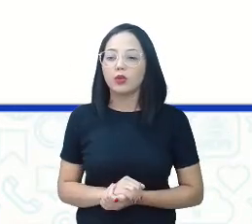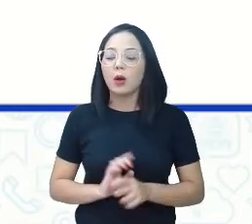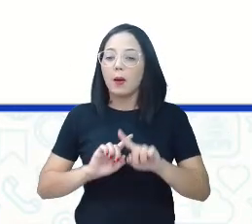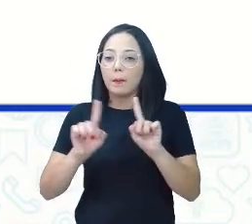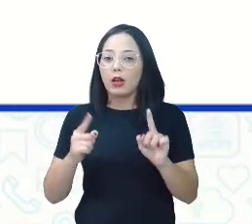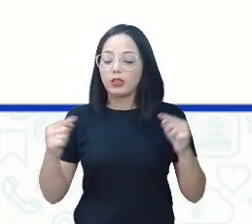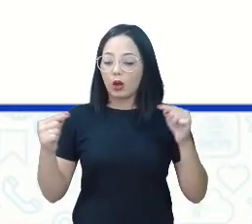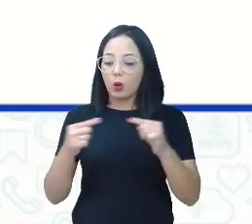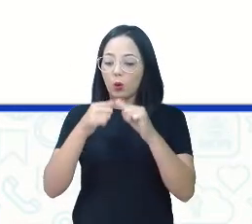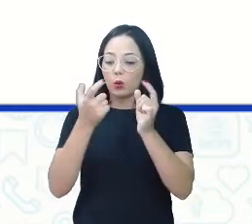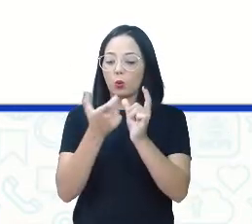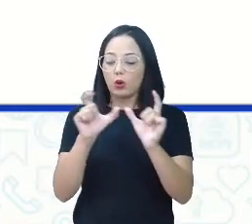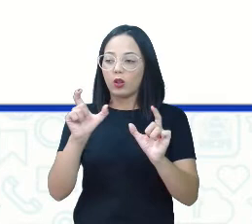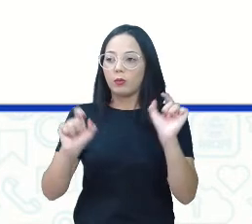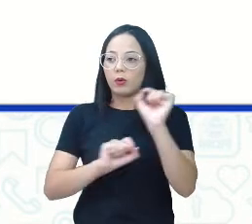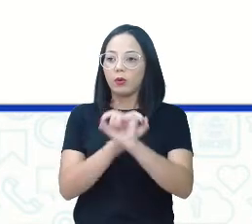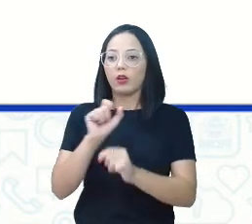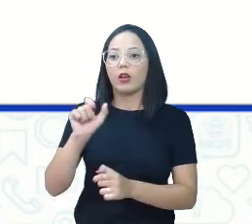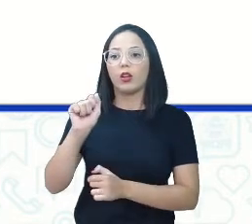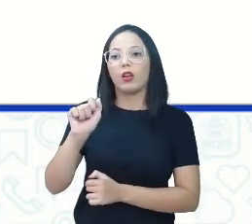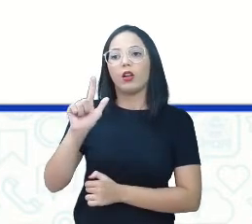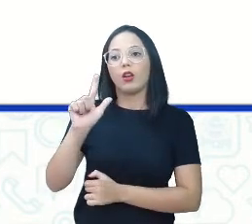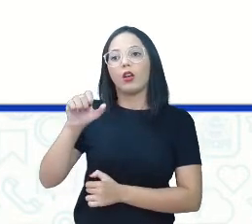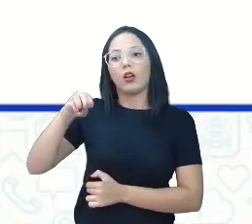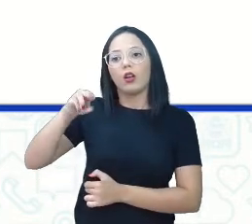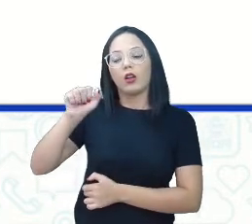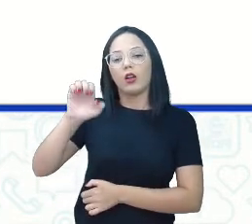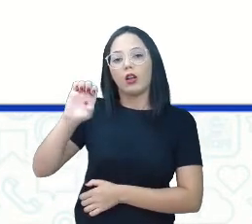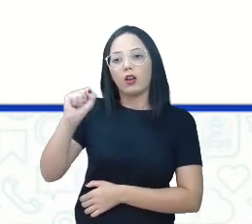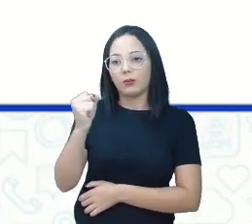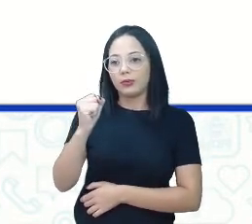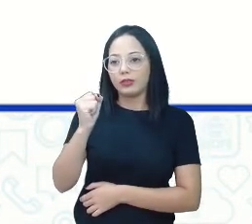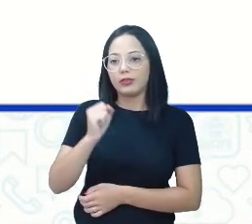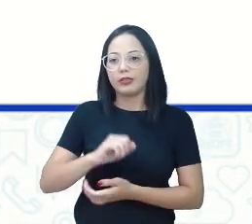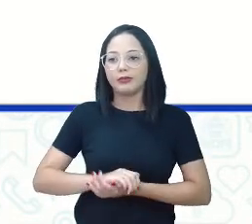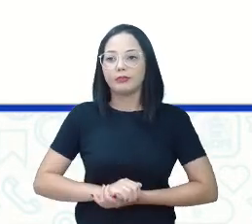norma culta é alemães, os alemães.